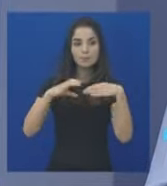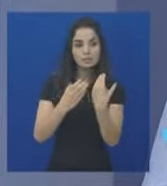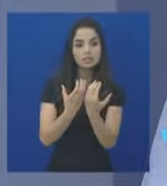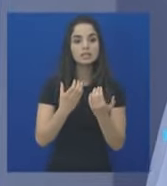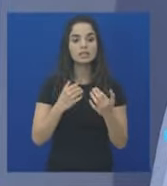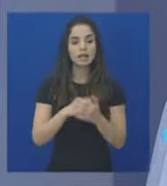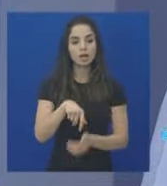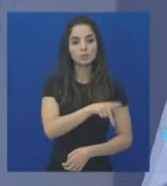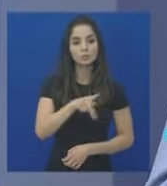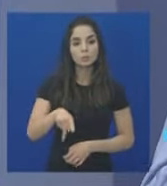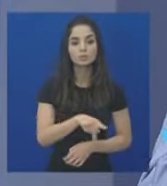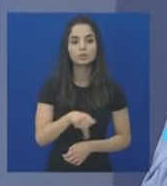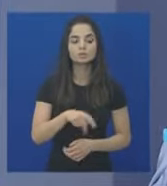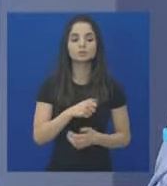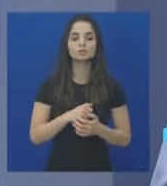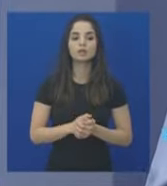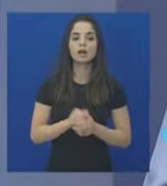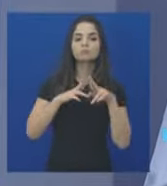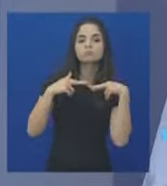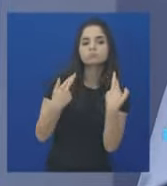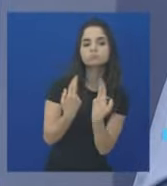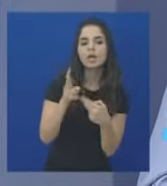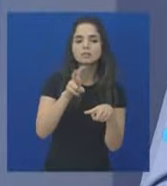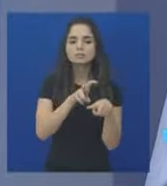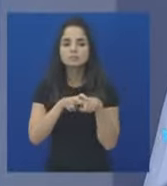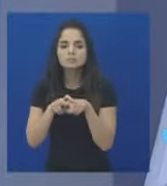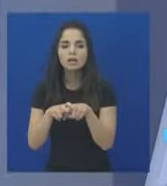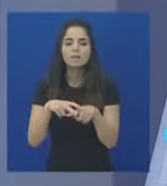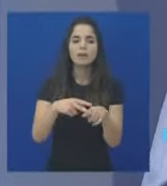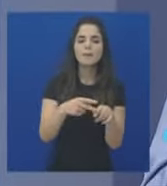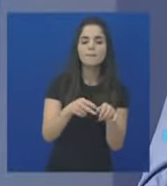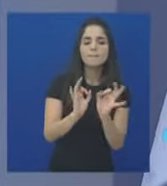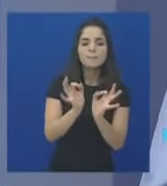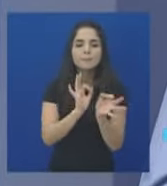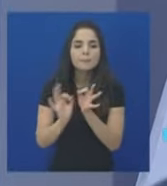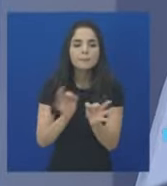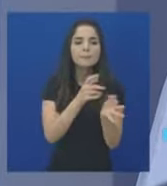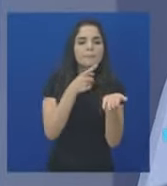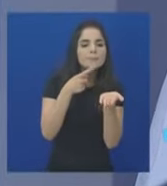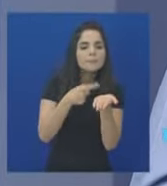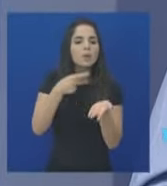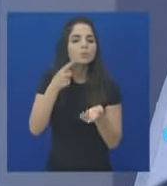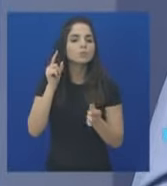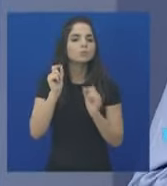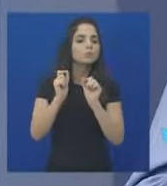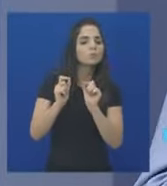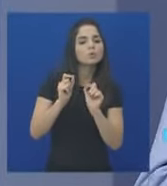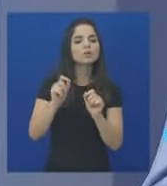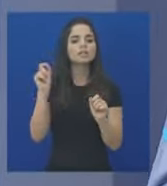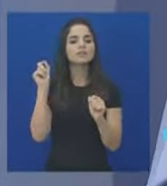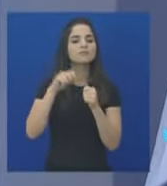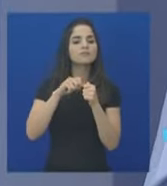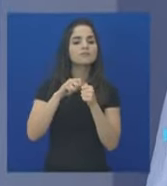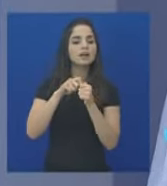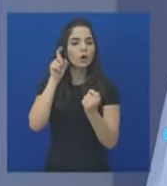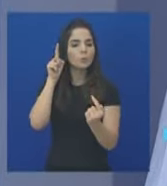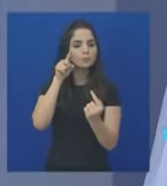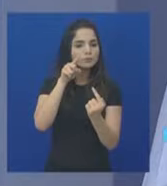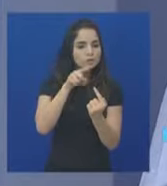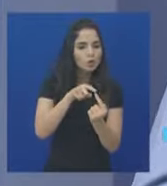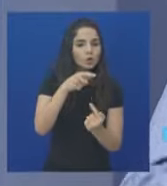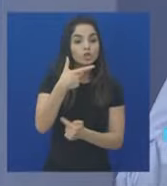educadores, para que possamos sentar e planejarmos o que vamos fazer para estendermos o ano letivo de